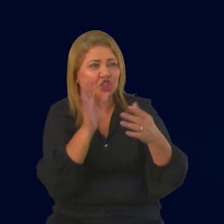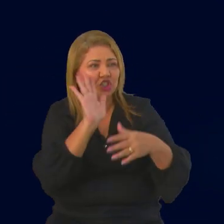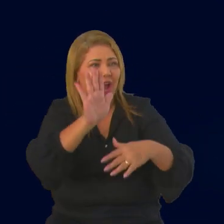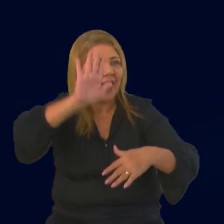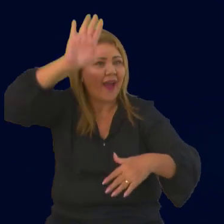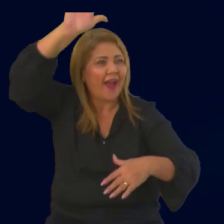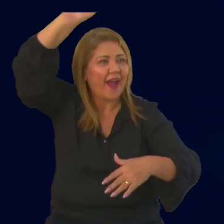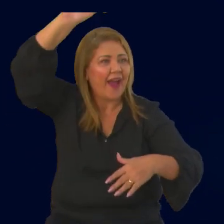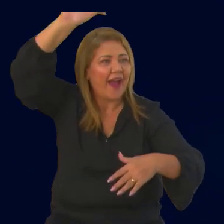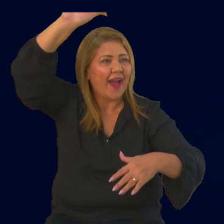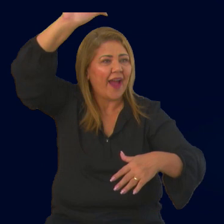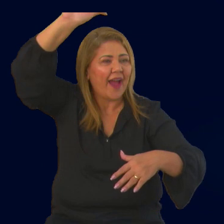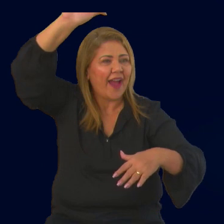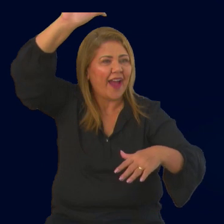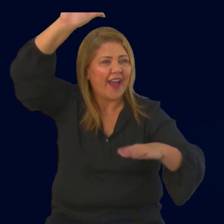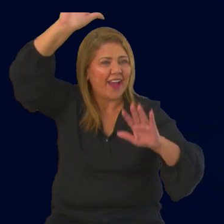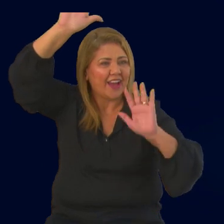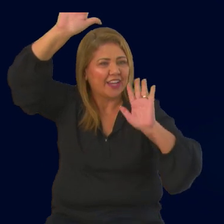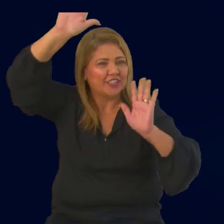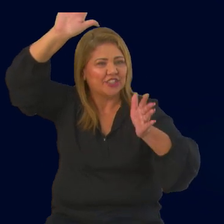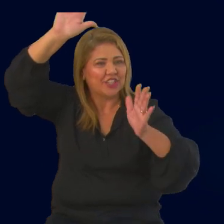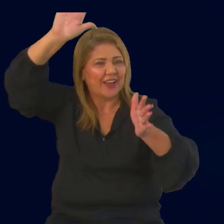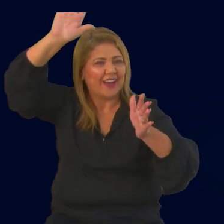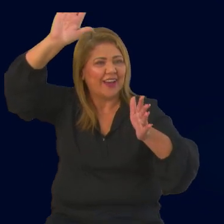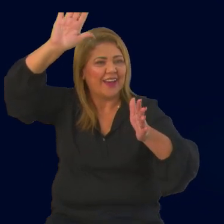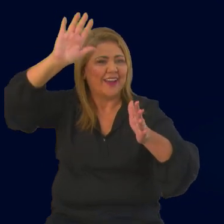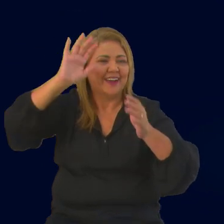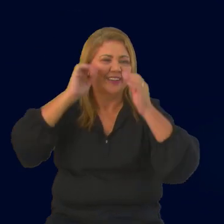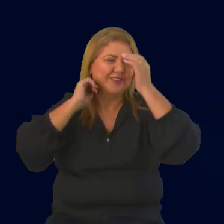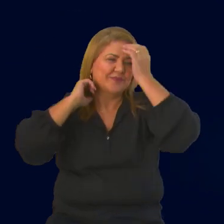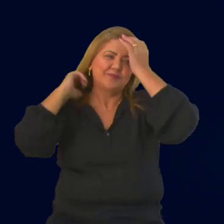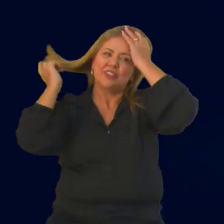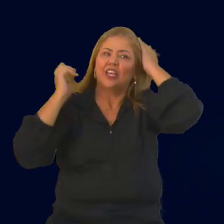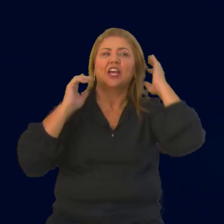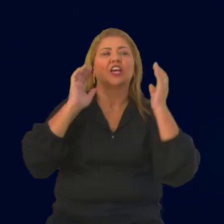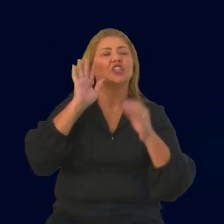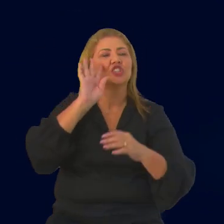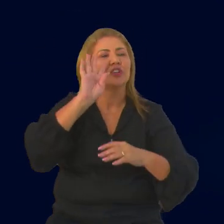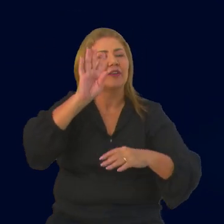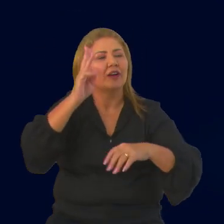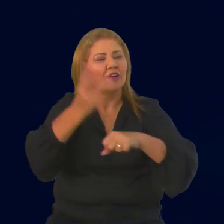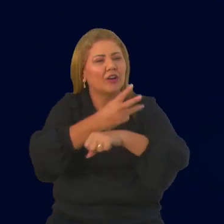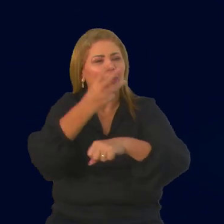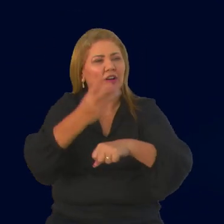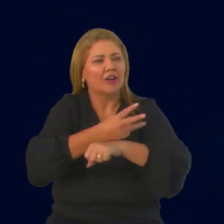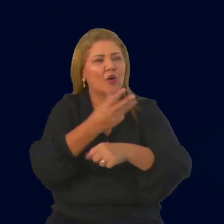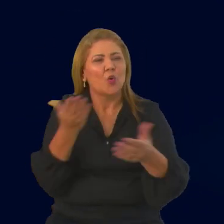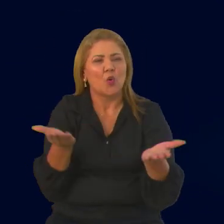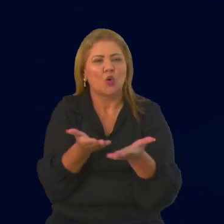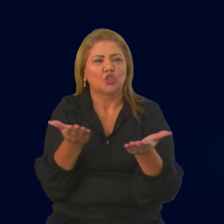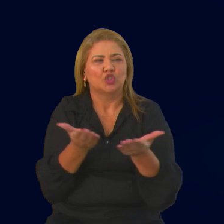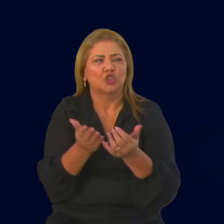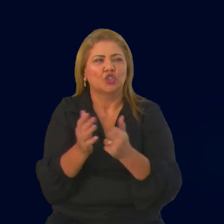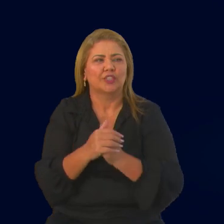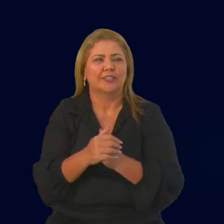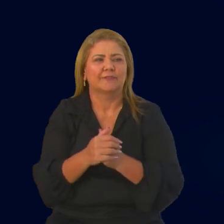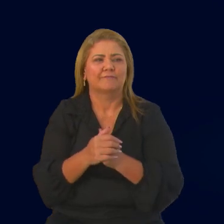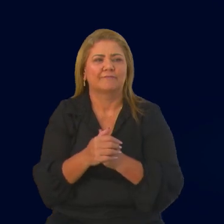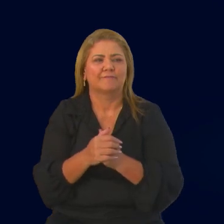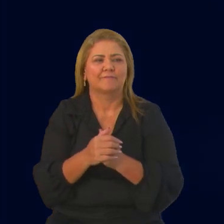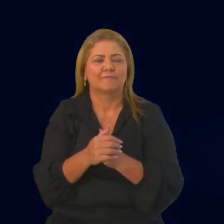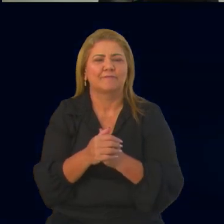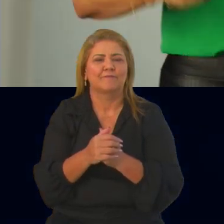gentileza. Quem já fez isso? Quem já olhou o WhatsApp? Quem já olhou os